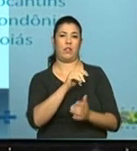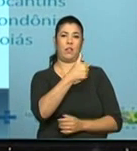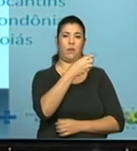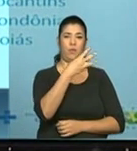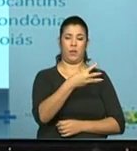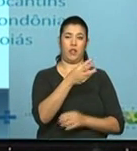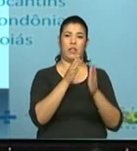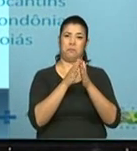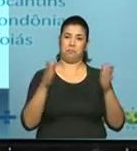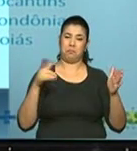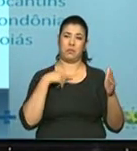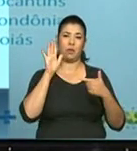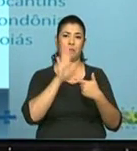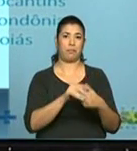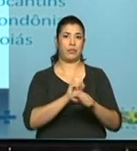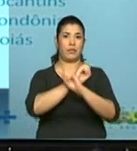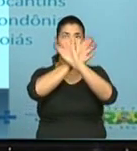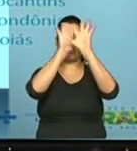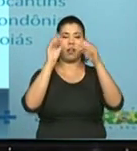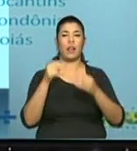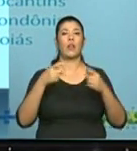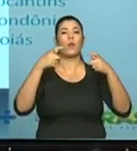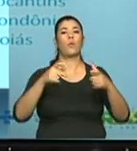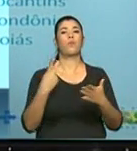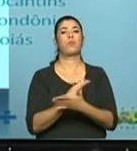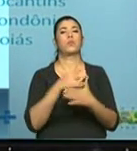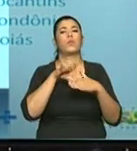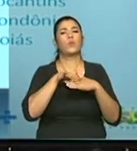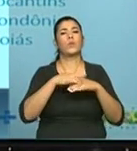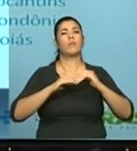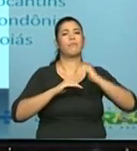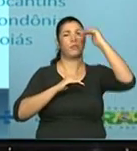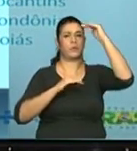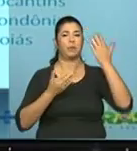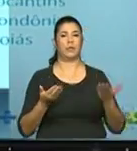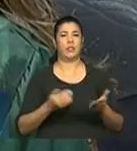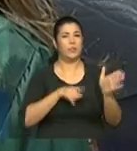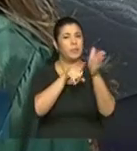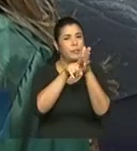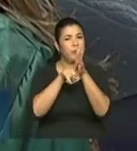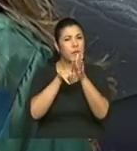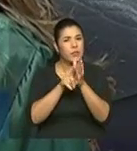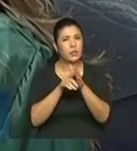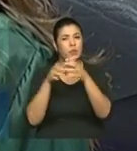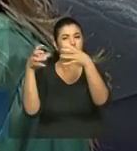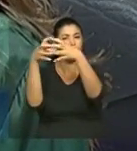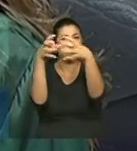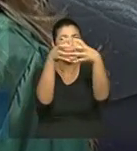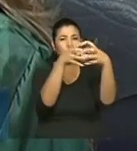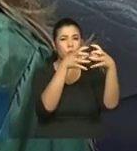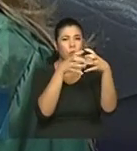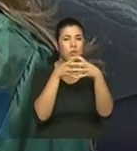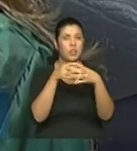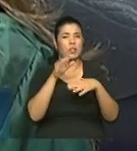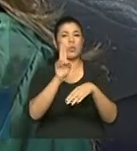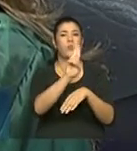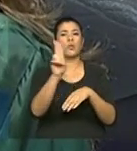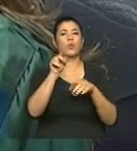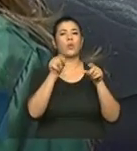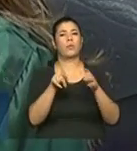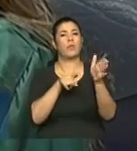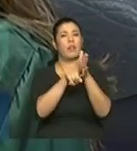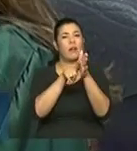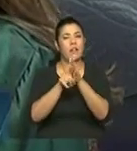claramente onde se concentram casos, os casos. É uma análise por aglomerado, que nós chamamos tecnicamente de análise